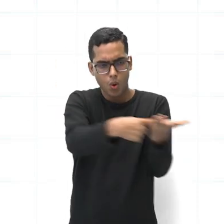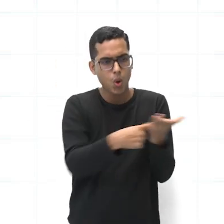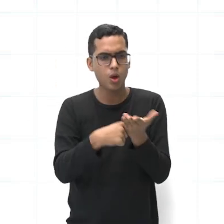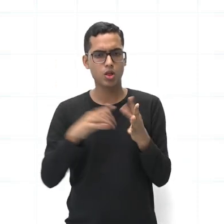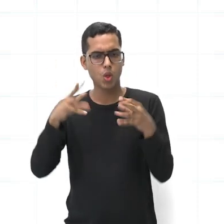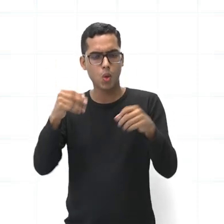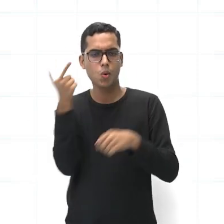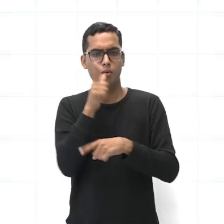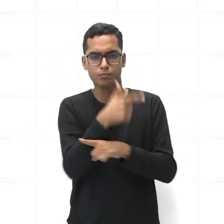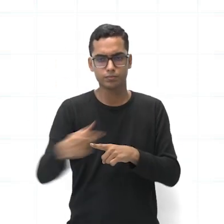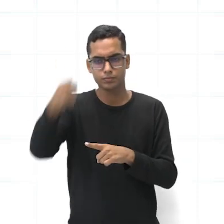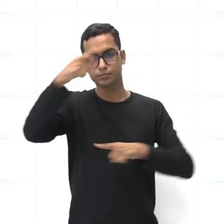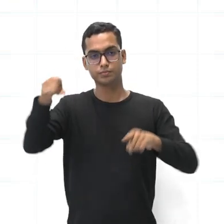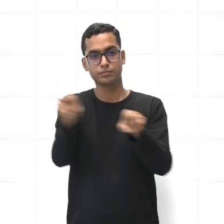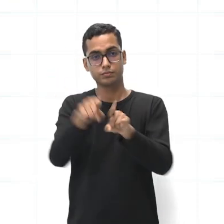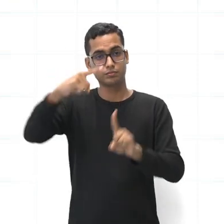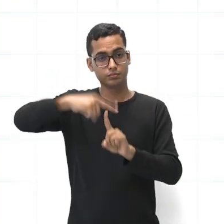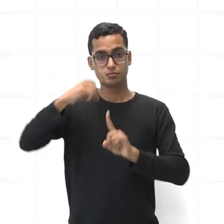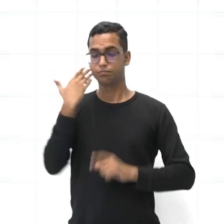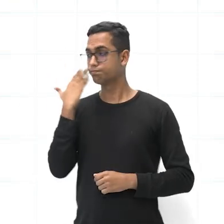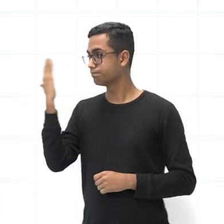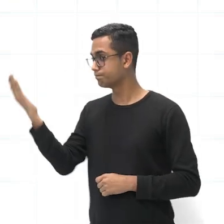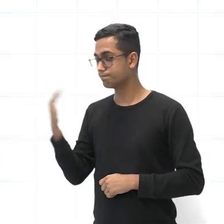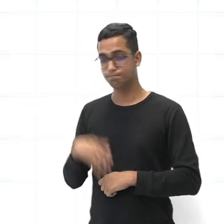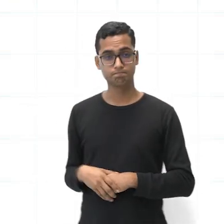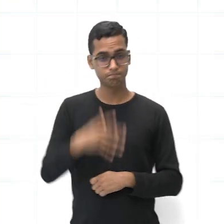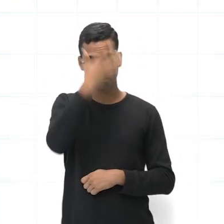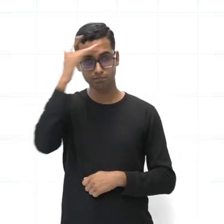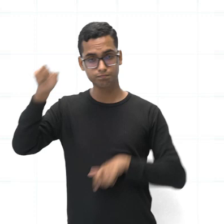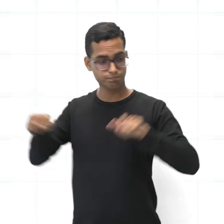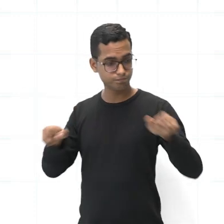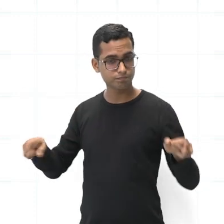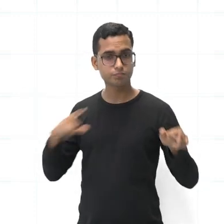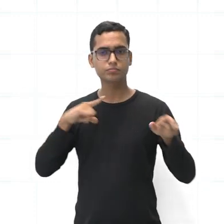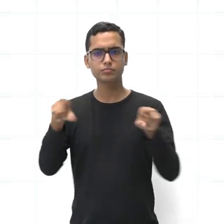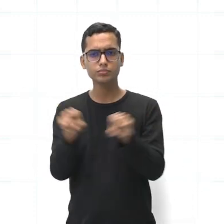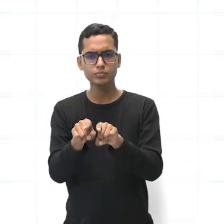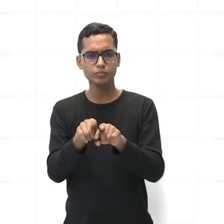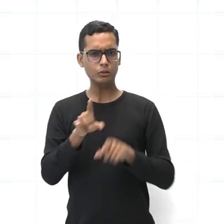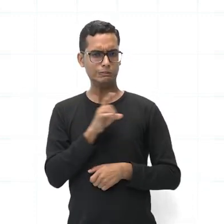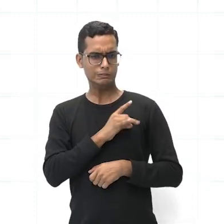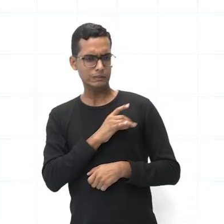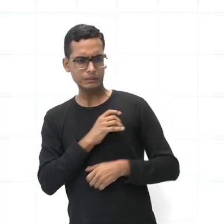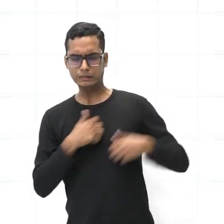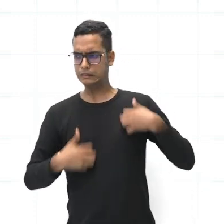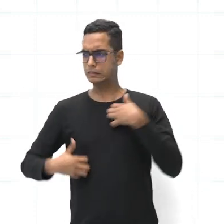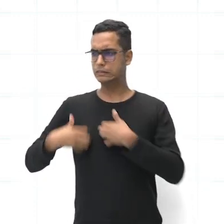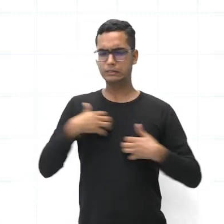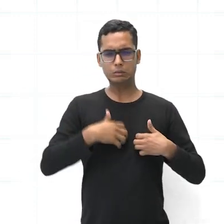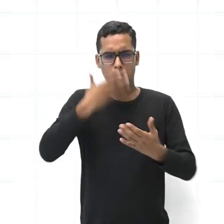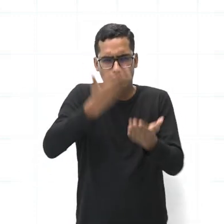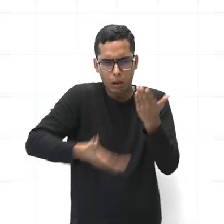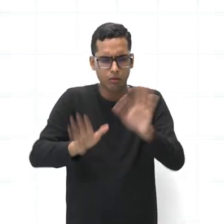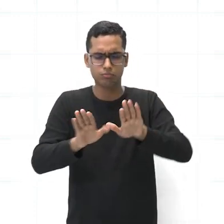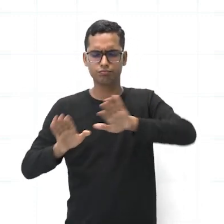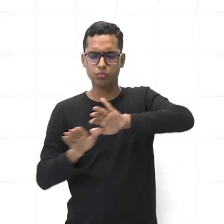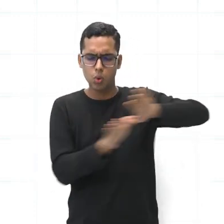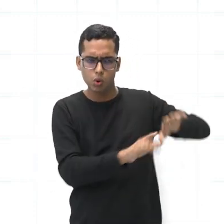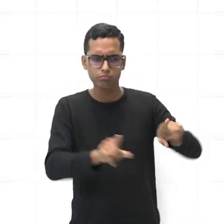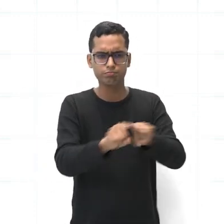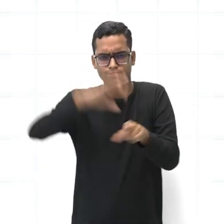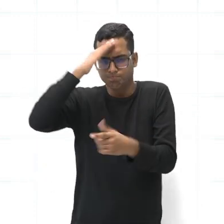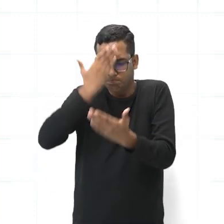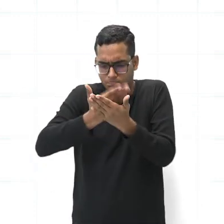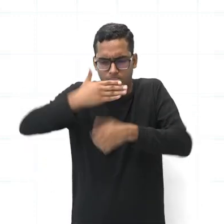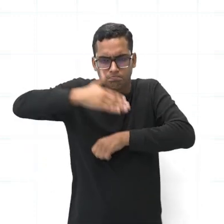todos ganham. Nesse tipo de jogo, os participantes eles eliminam o medo e o sentimento de fracasso e reforçam ali a confiança